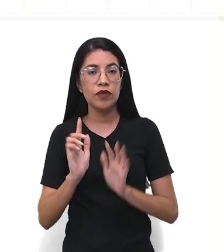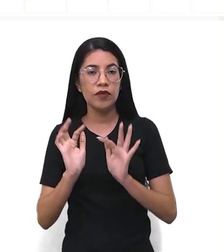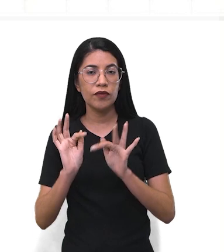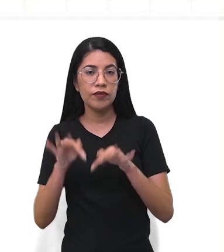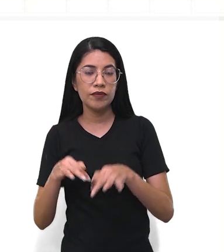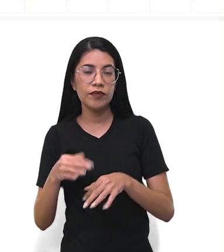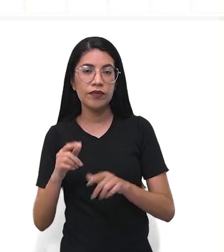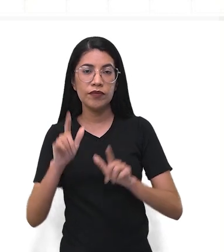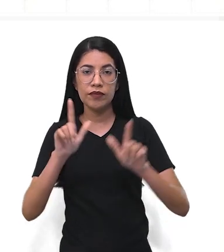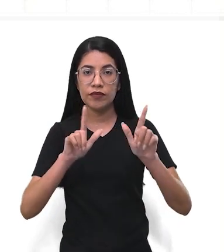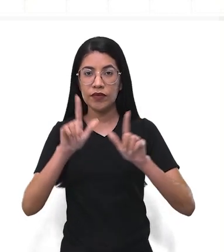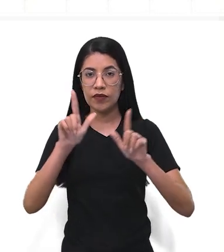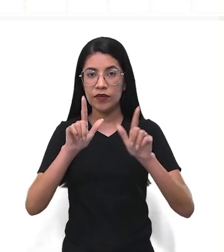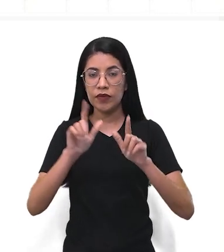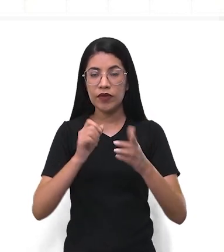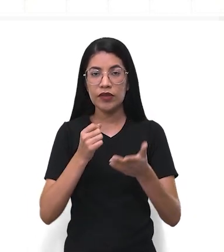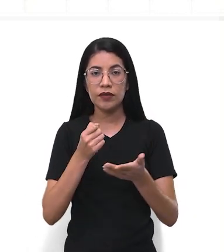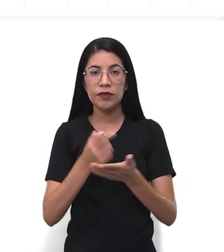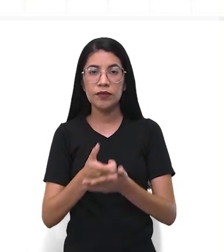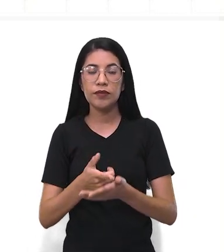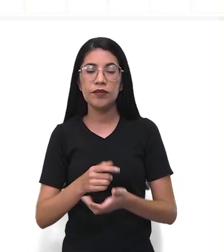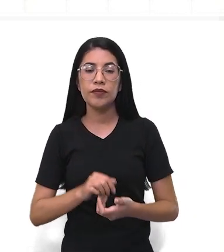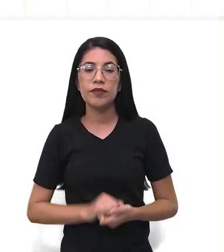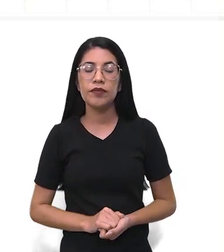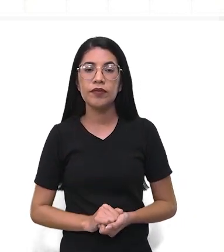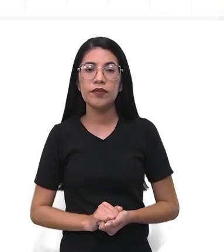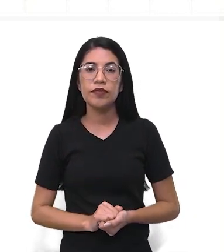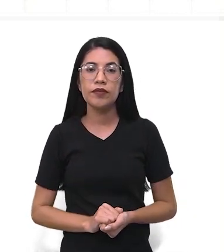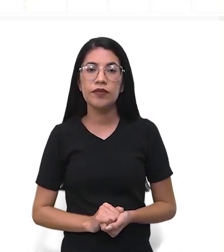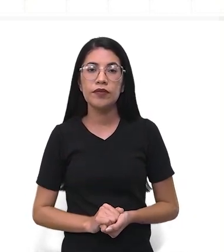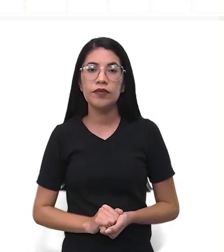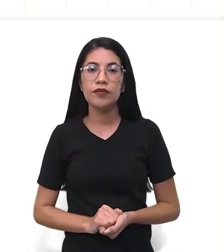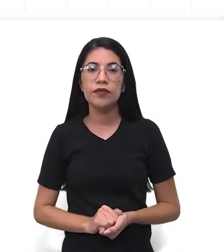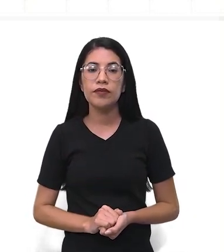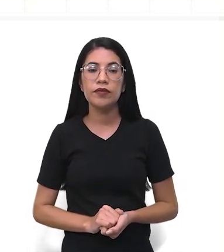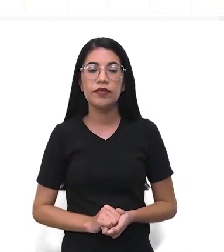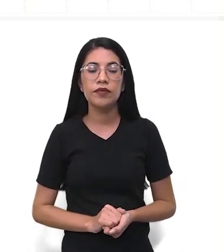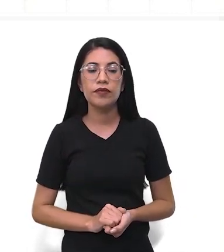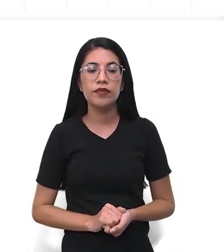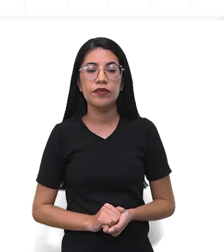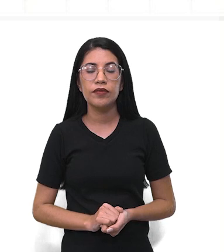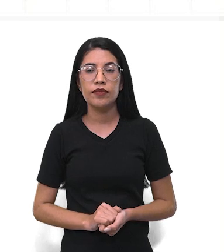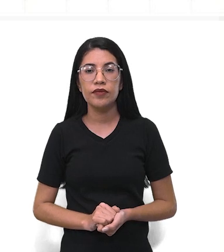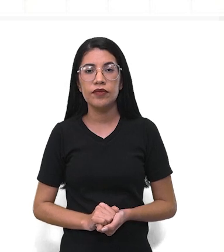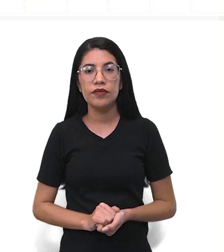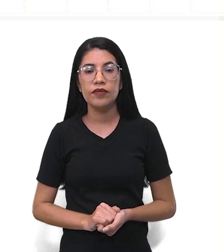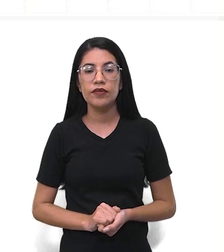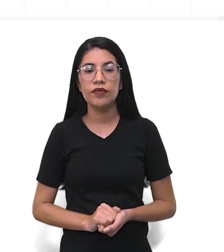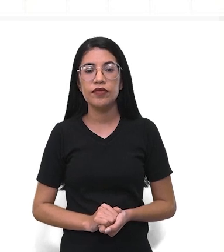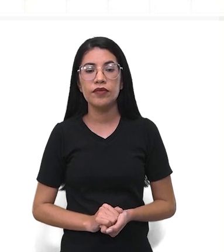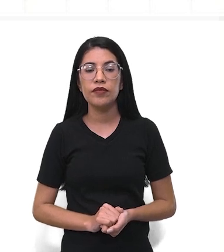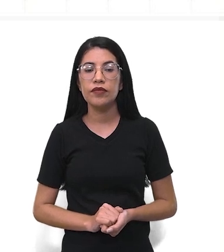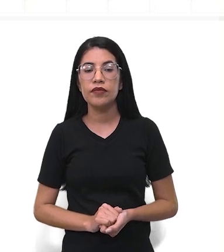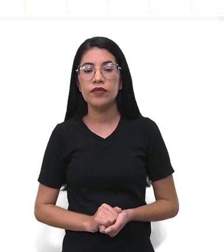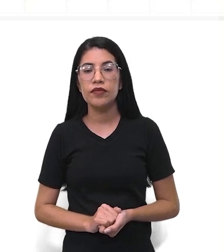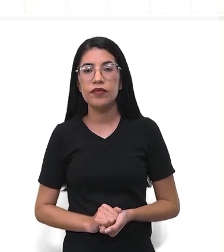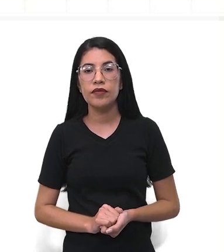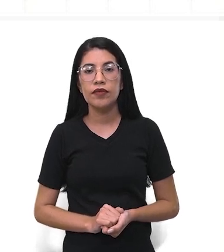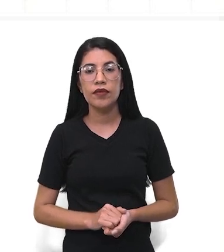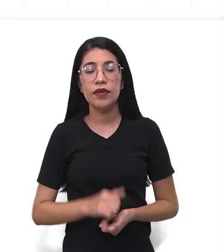sendo procurado, tá? Que nesse caso aqui, ó, vai ser de R$